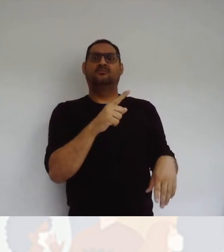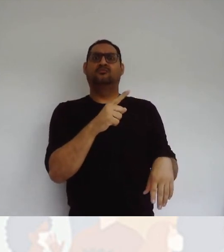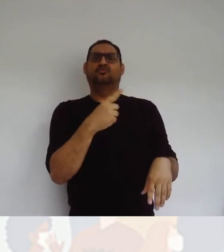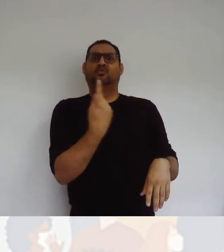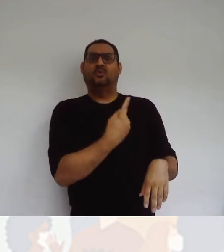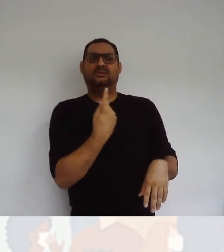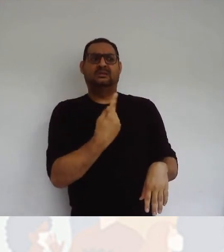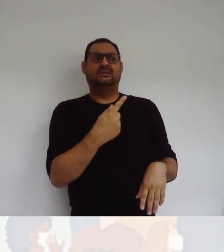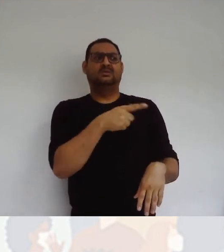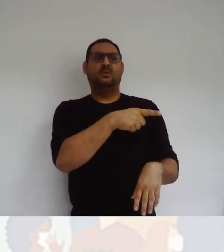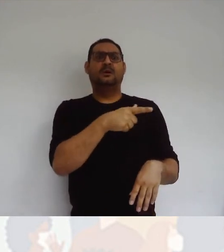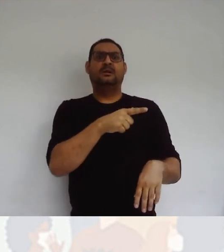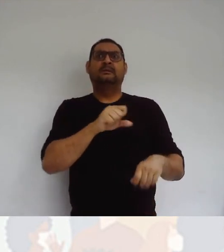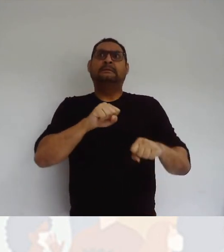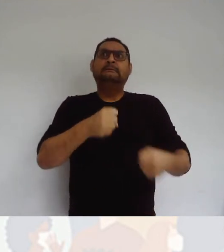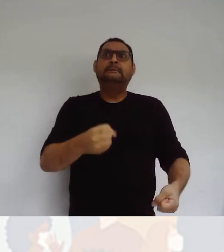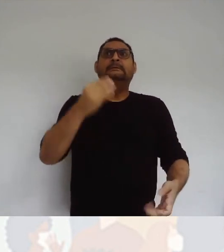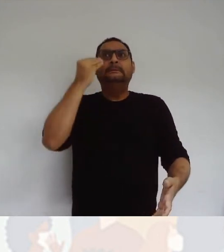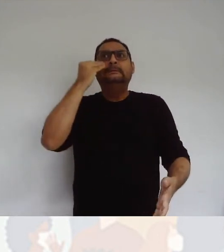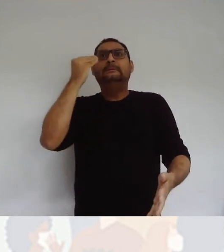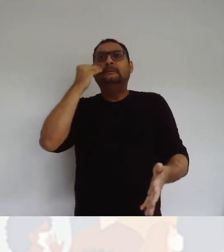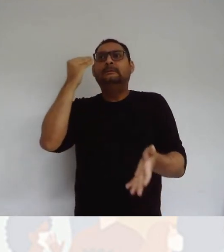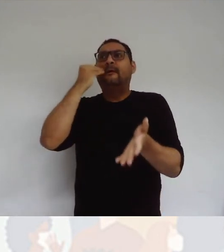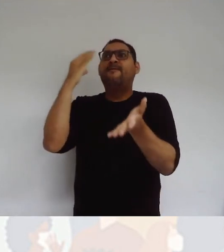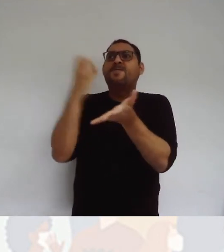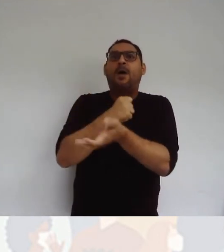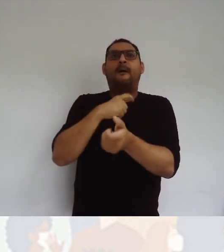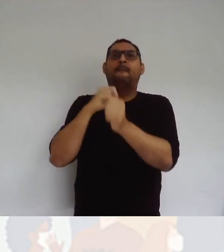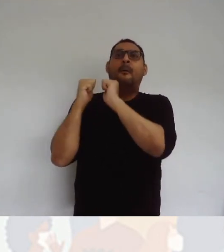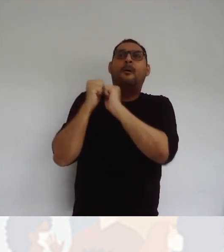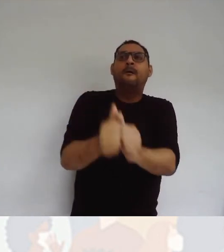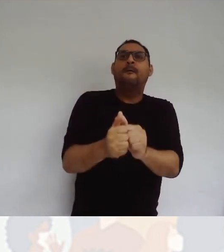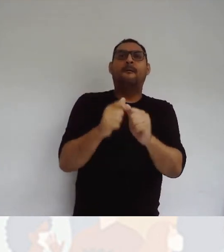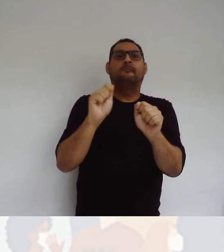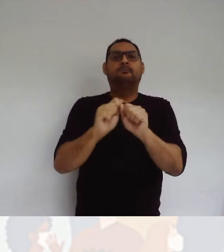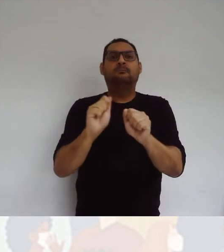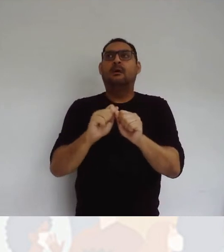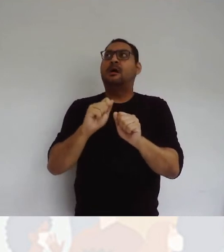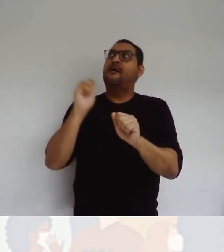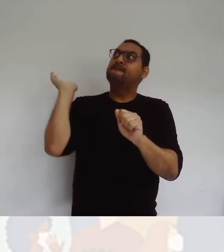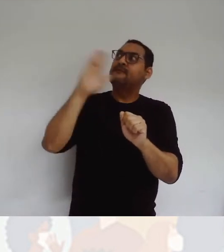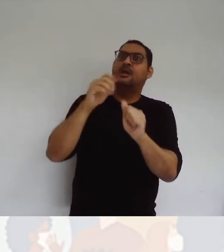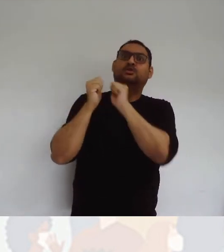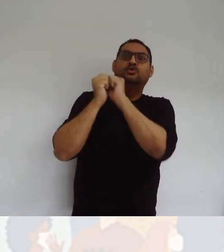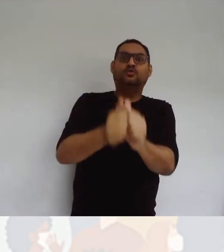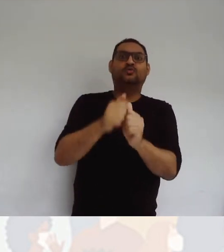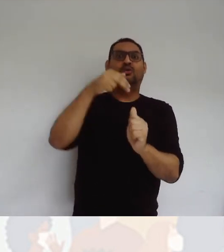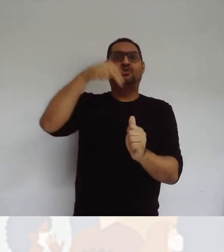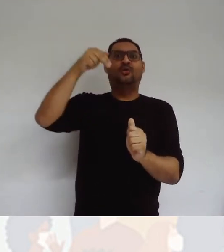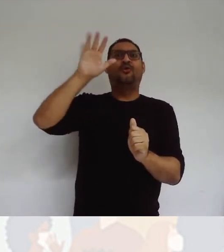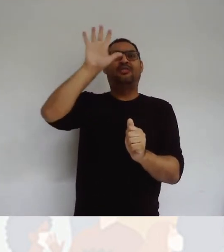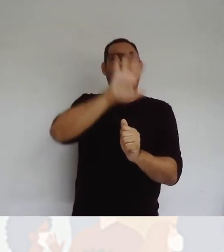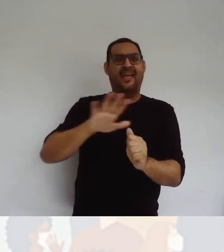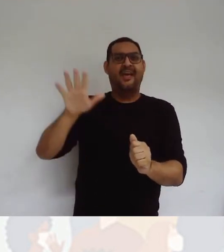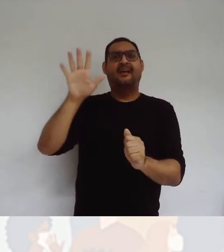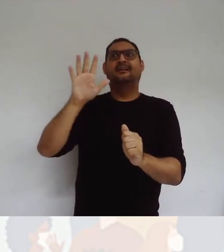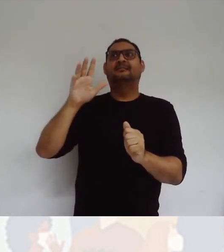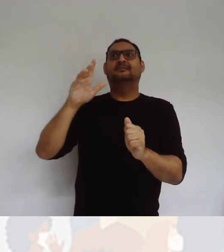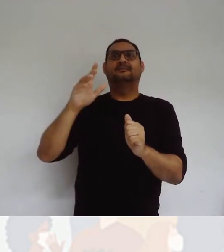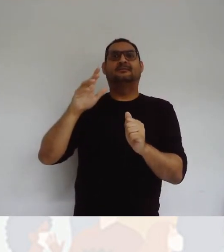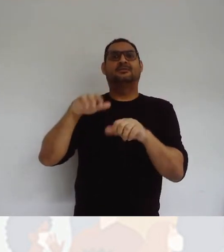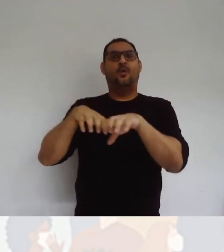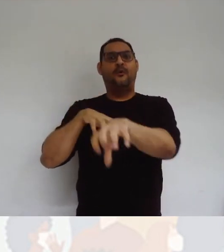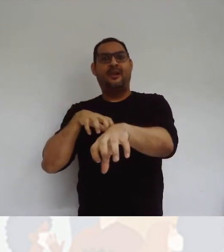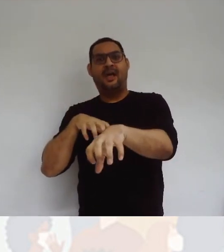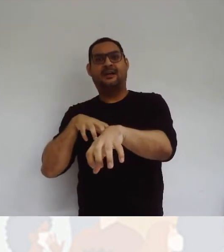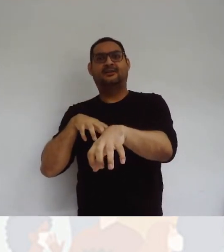os esforços envidados por ele para trazer pessoas do Nordeste, uma procura misturando a vida offline,